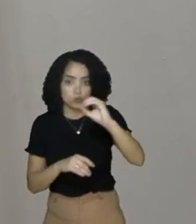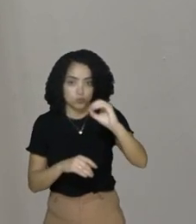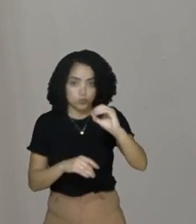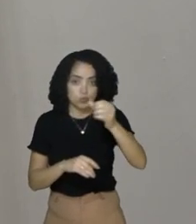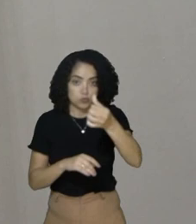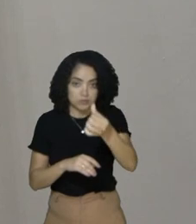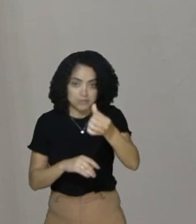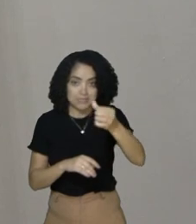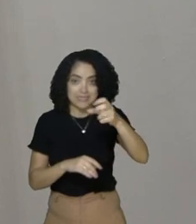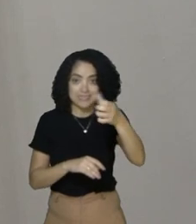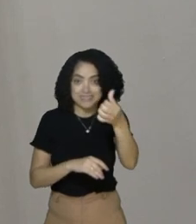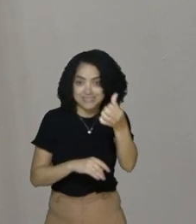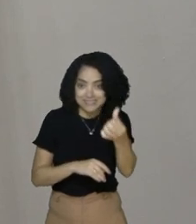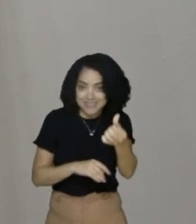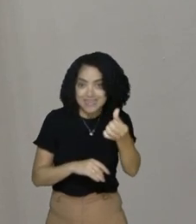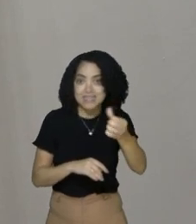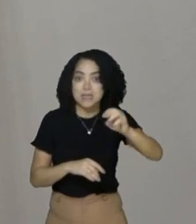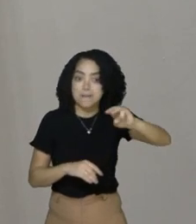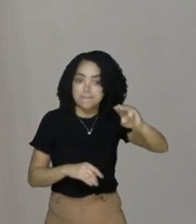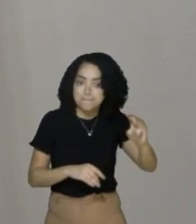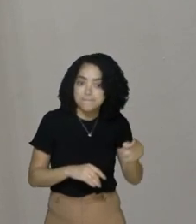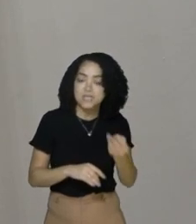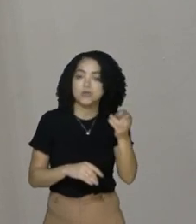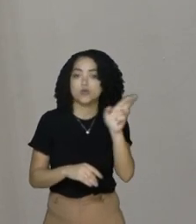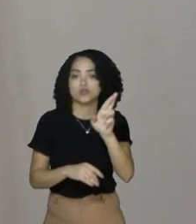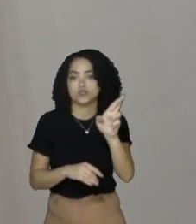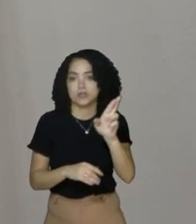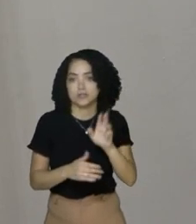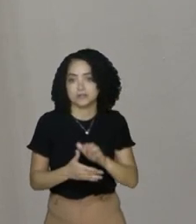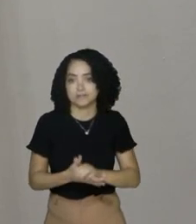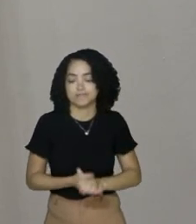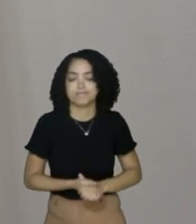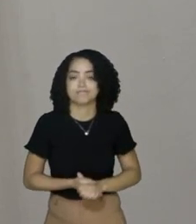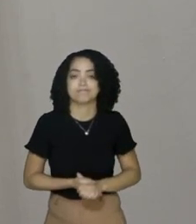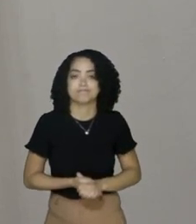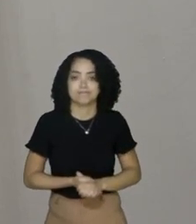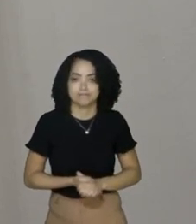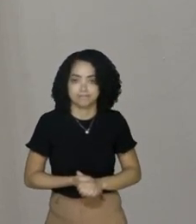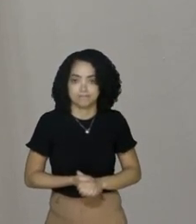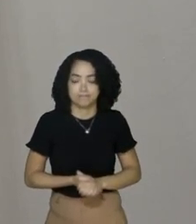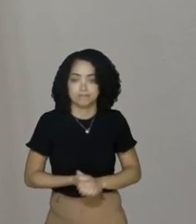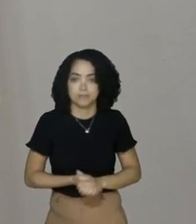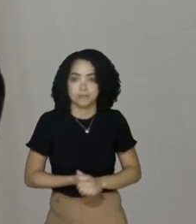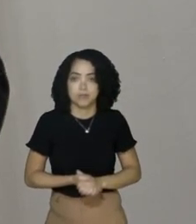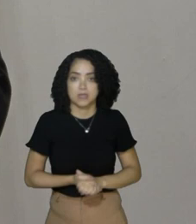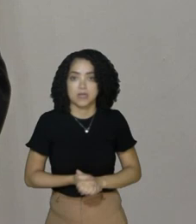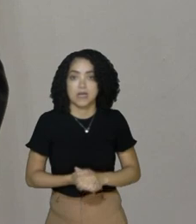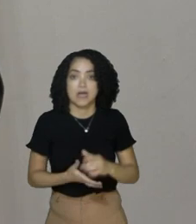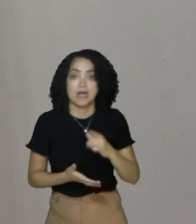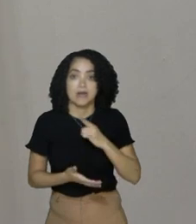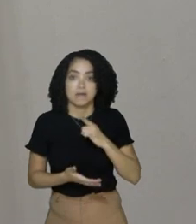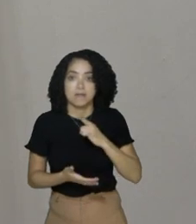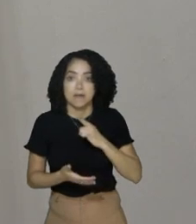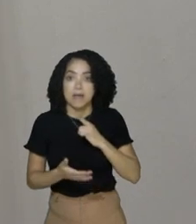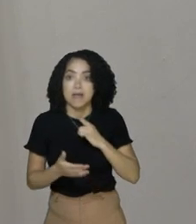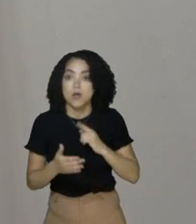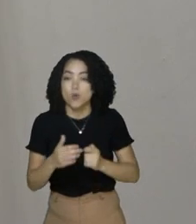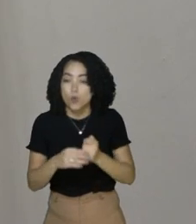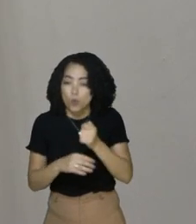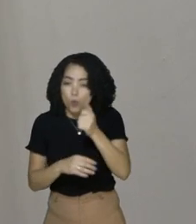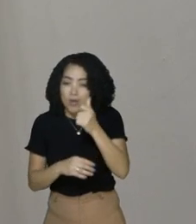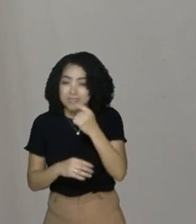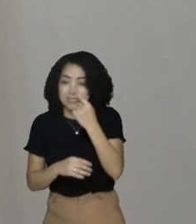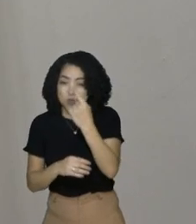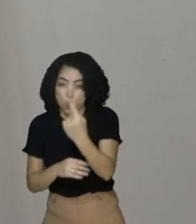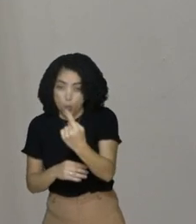866 milhões de reais. Nós estamos aí perto de